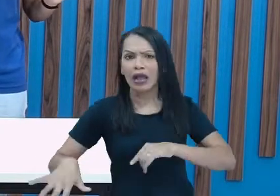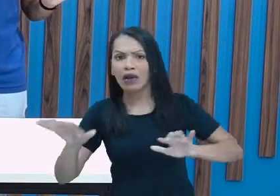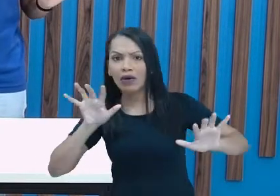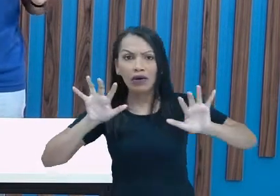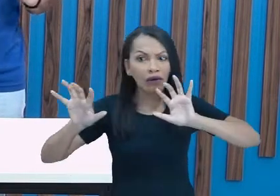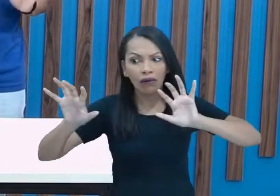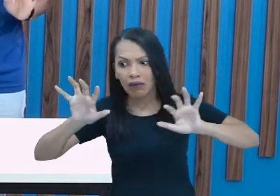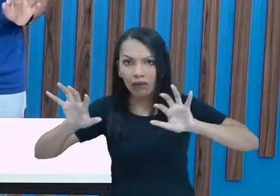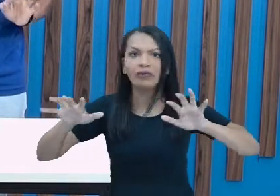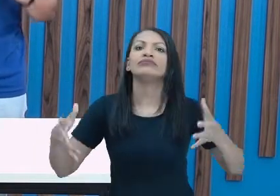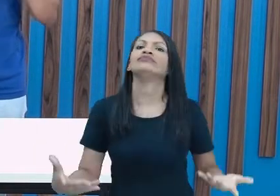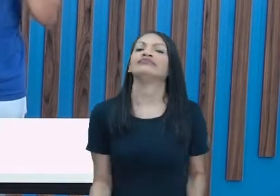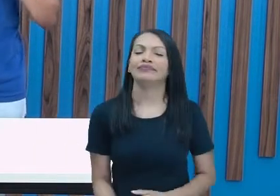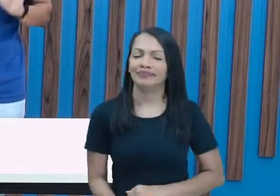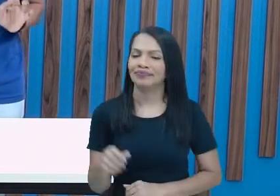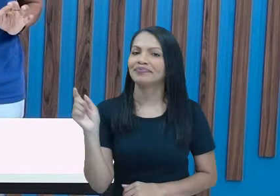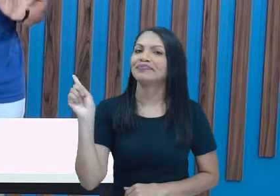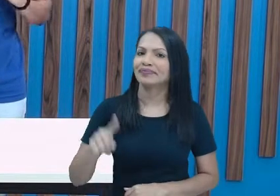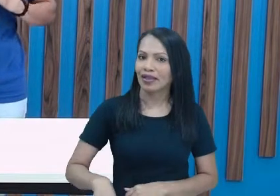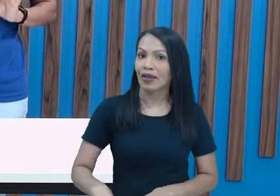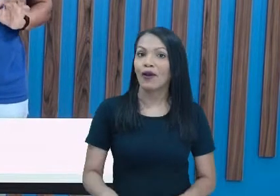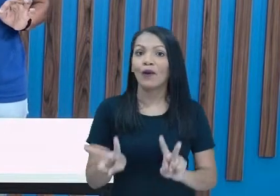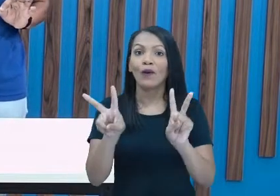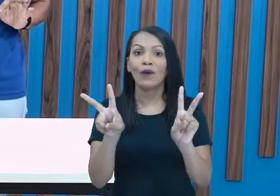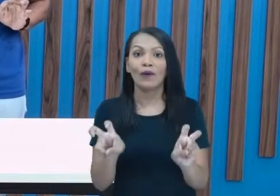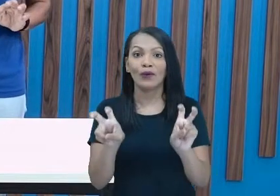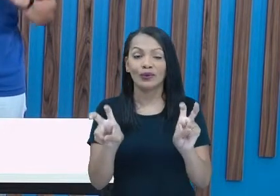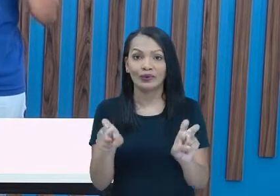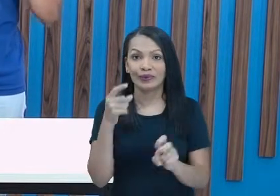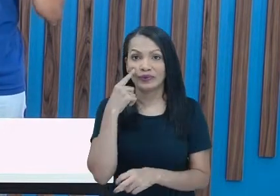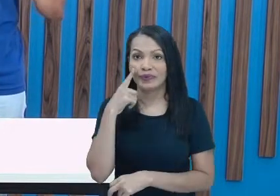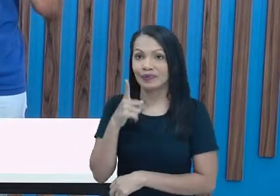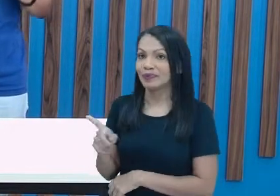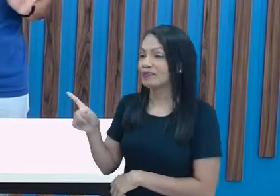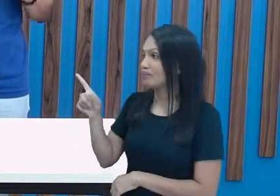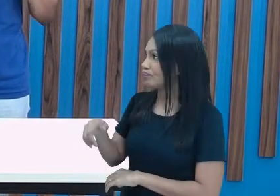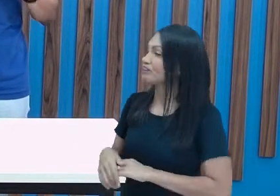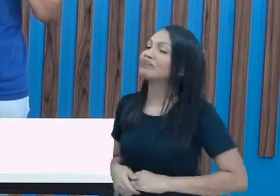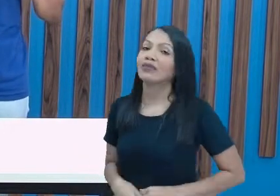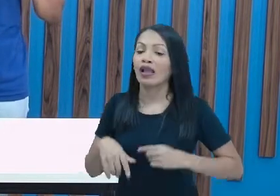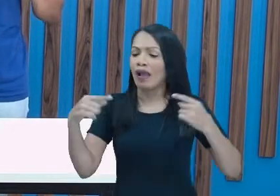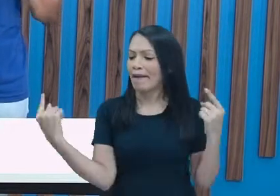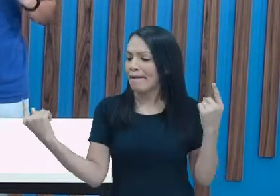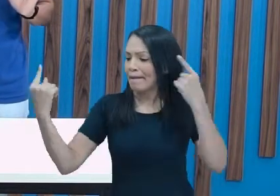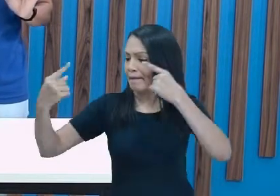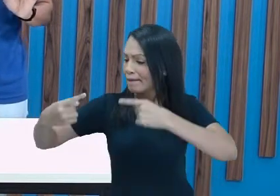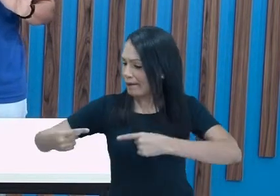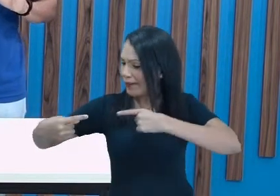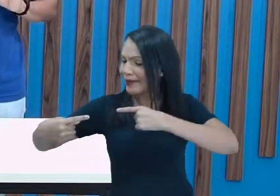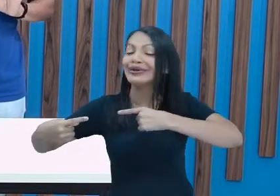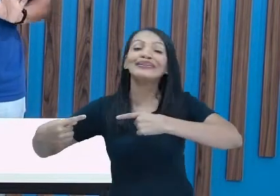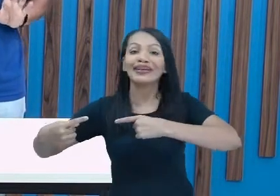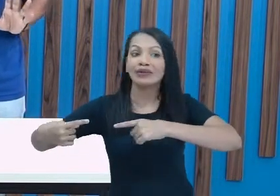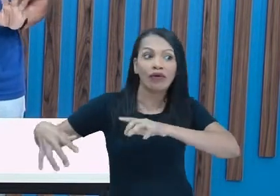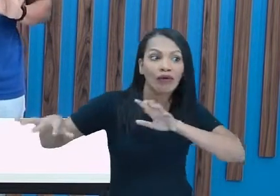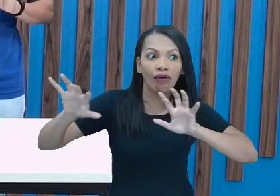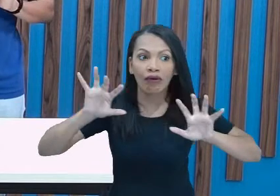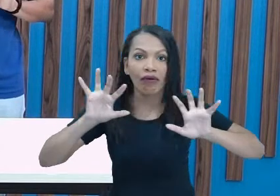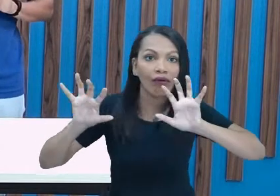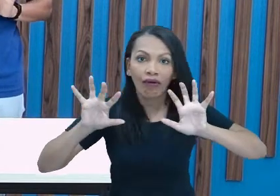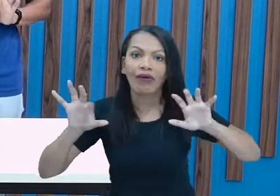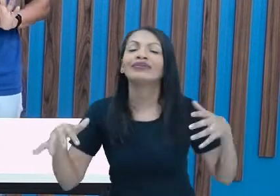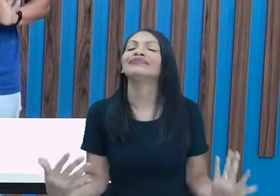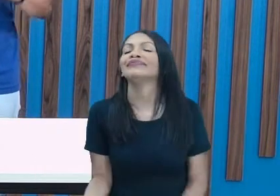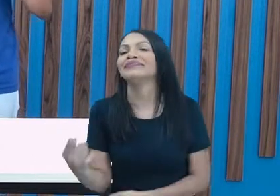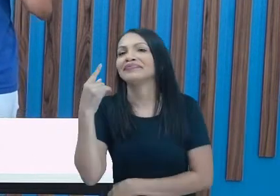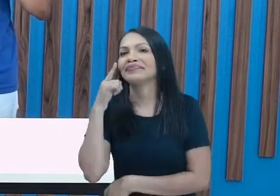com o monstro. Pois é o título da nossa historinha de hoje, ó. Apostando com o monstro. Aí de ladinho já tem um